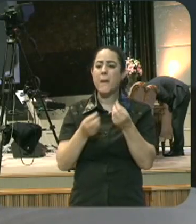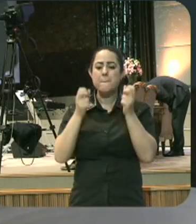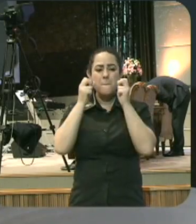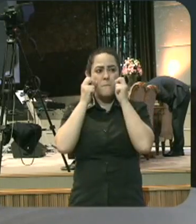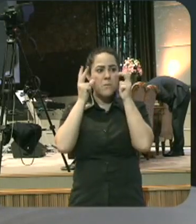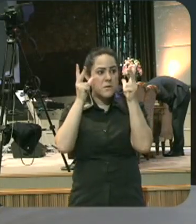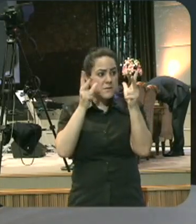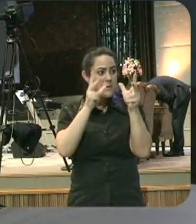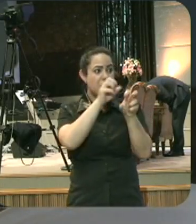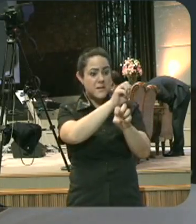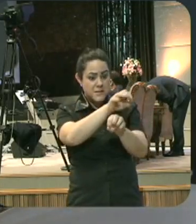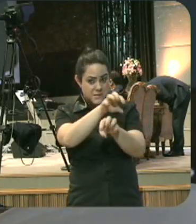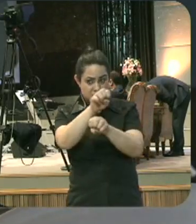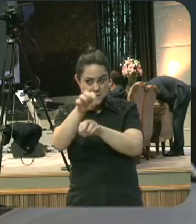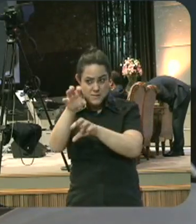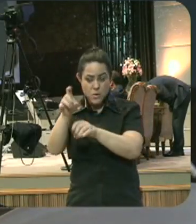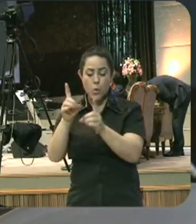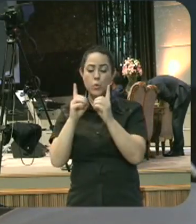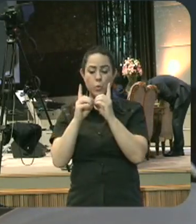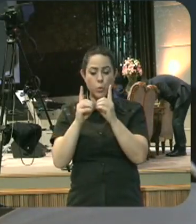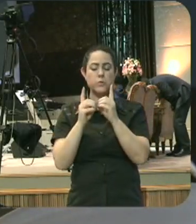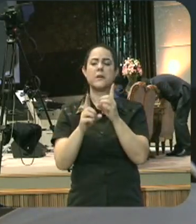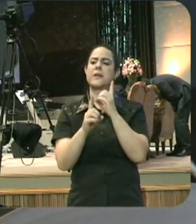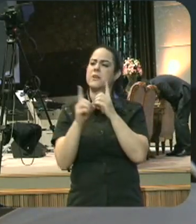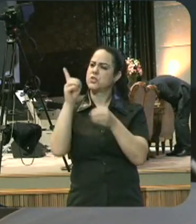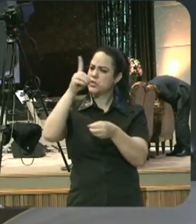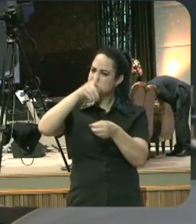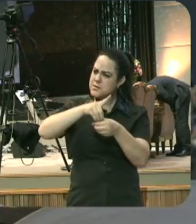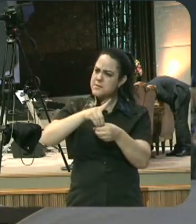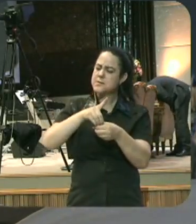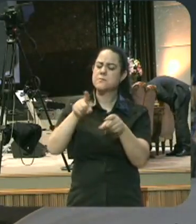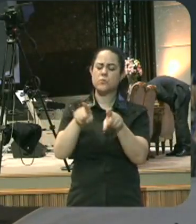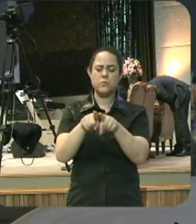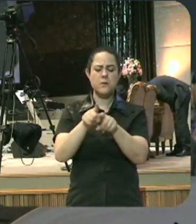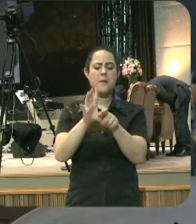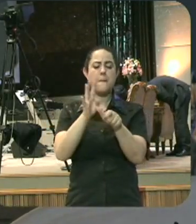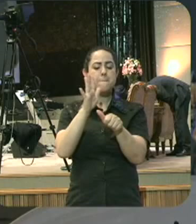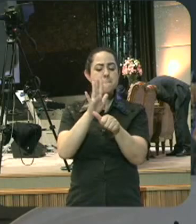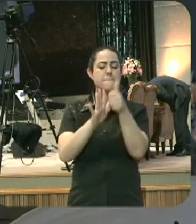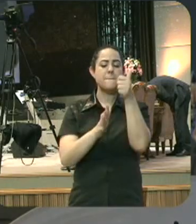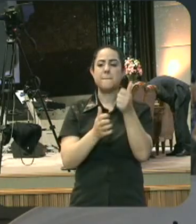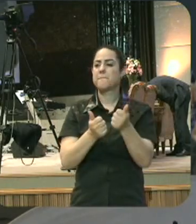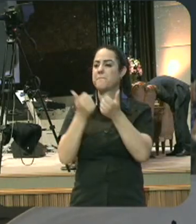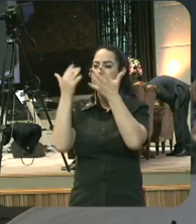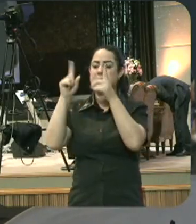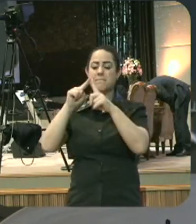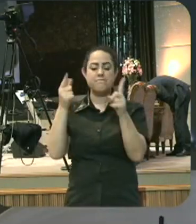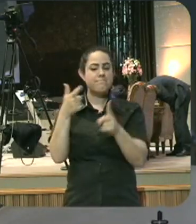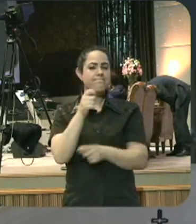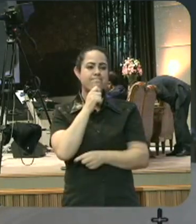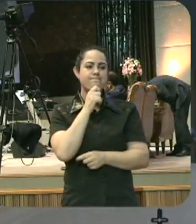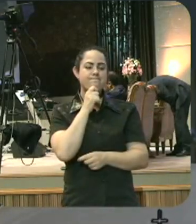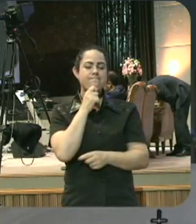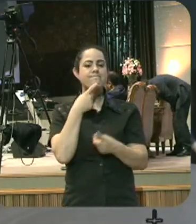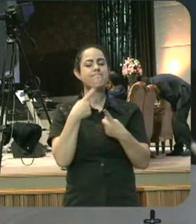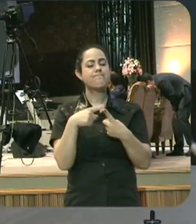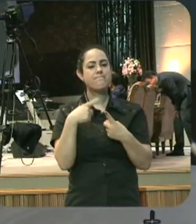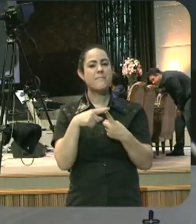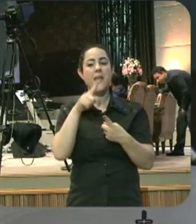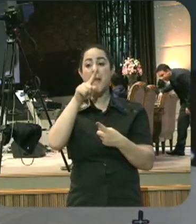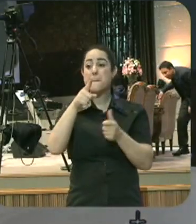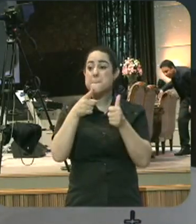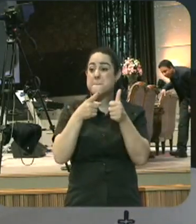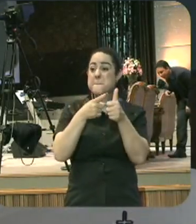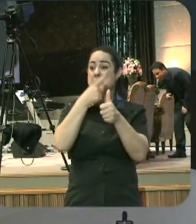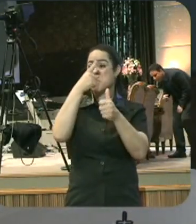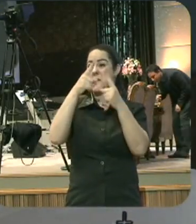tivesse ensinado a doutrina do dízimo, das primícias. Não tinha ainda, porque essa era a